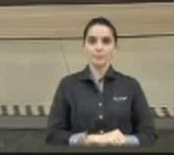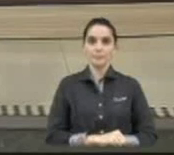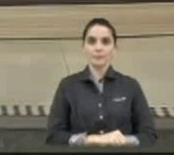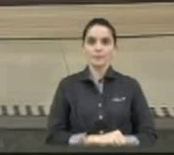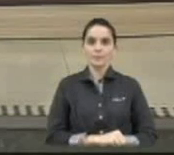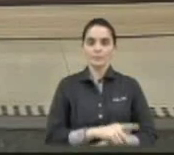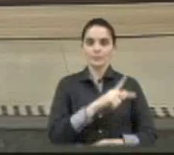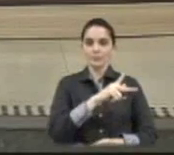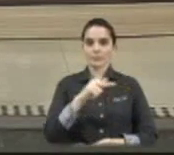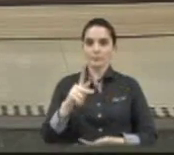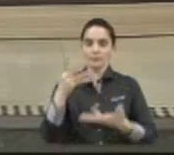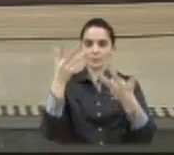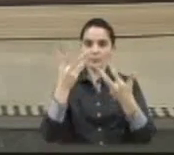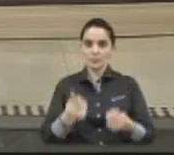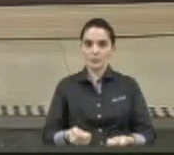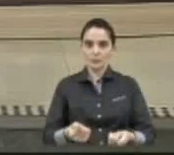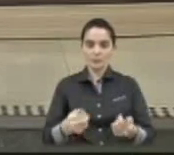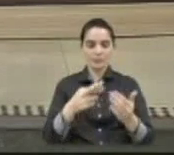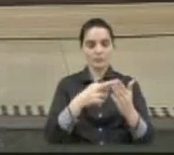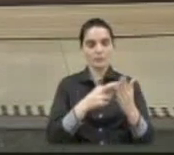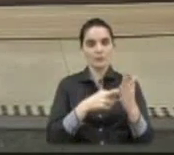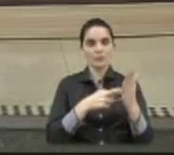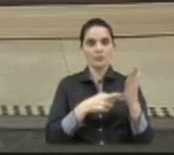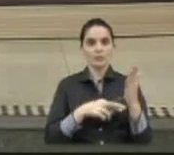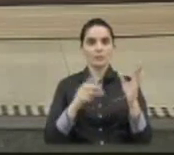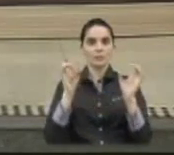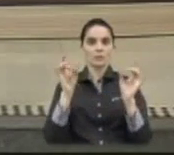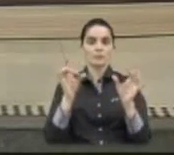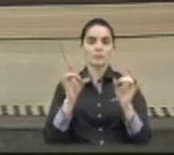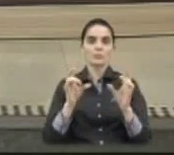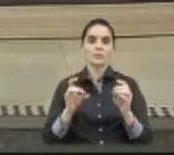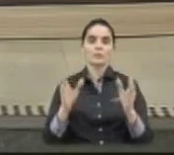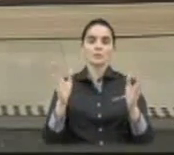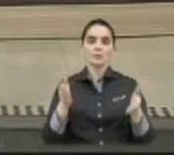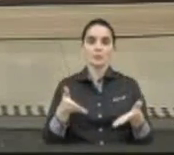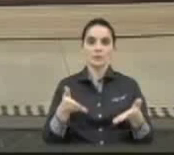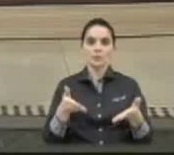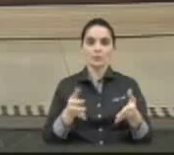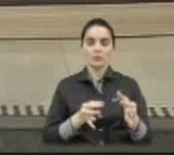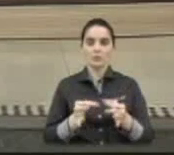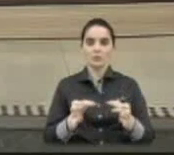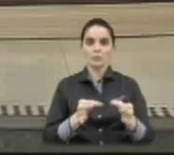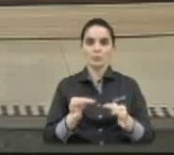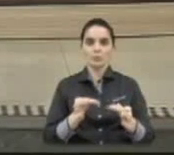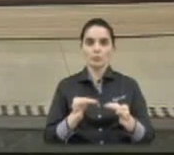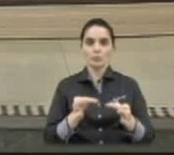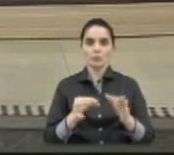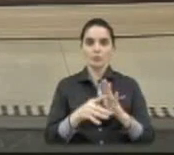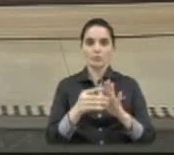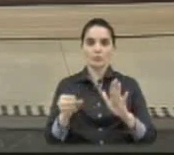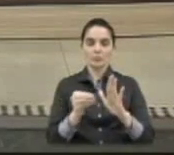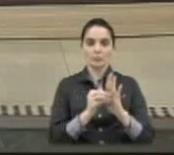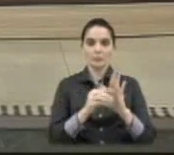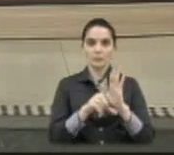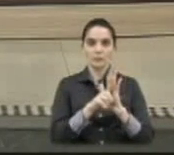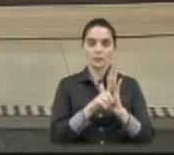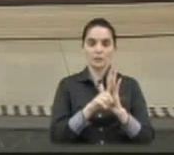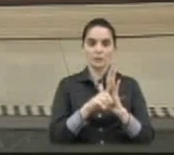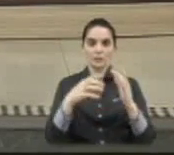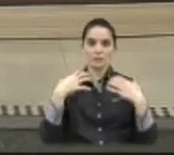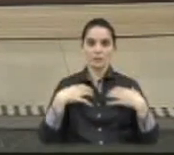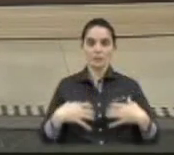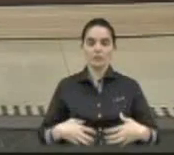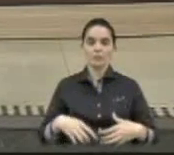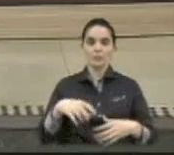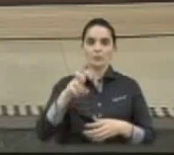Essa presidência acolhe o relatório do relator especial e, portanto, agora o projeto de emenda à lei orgânica número 5